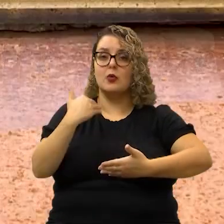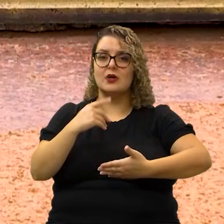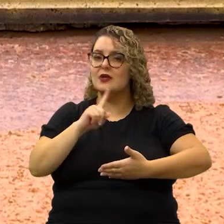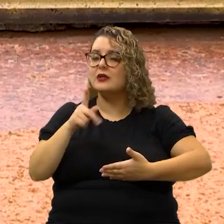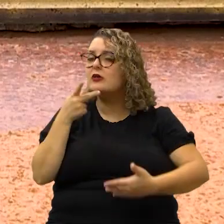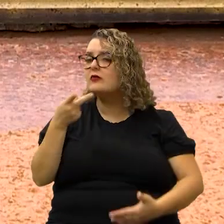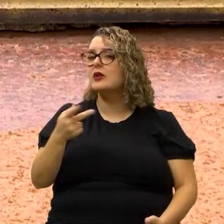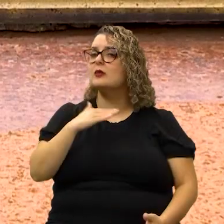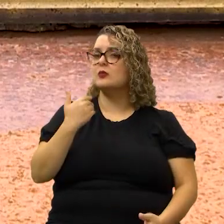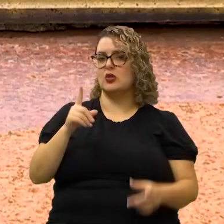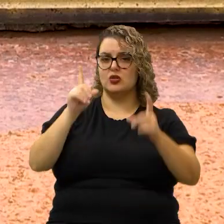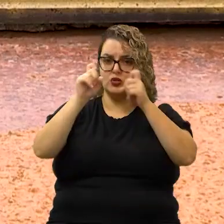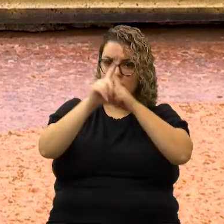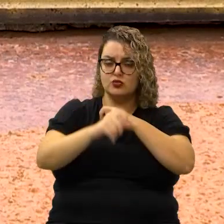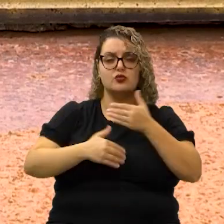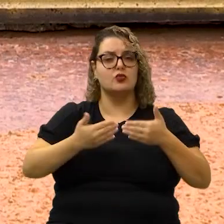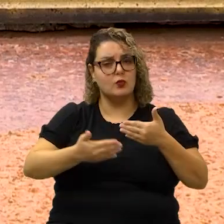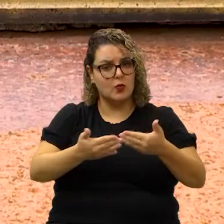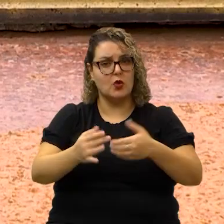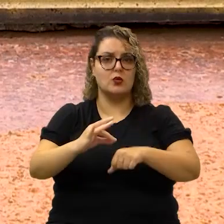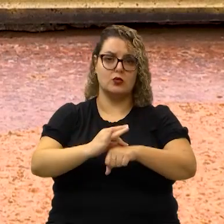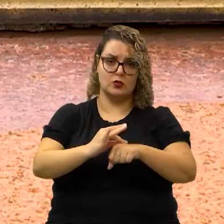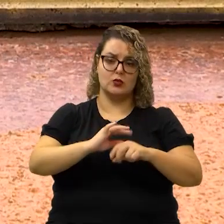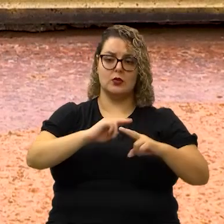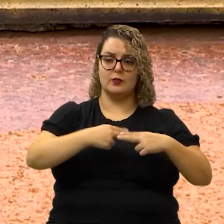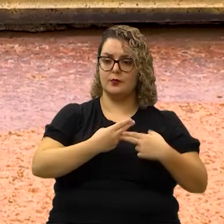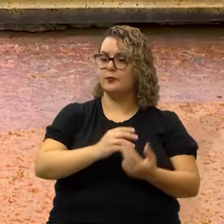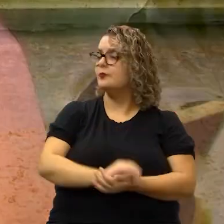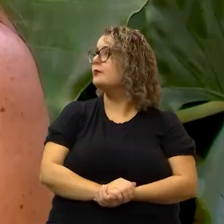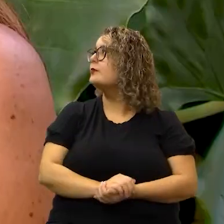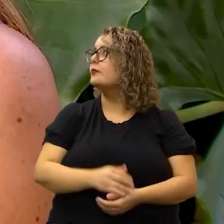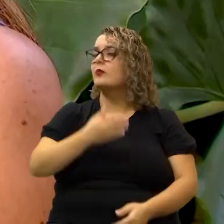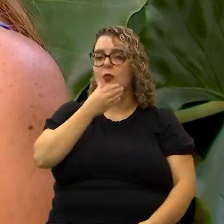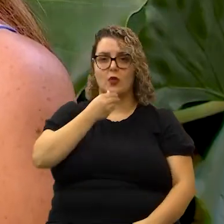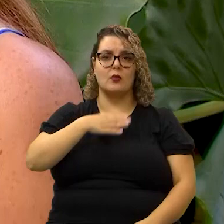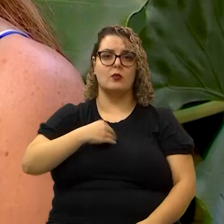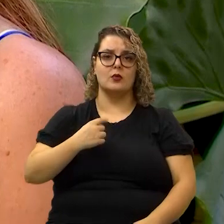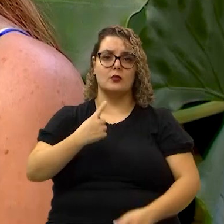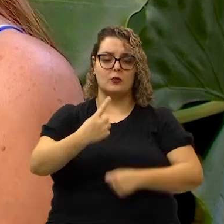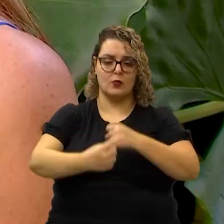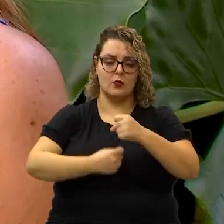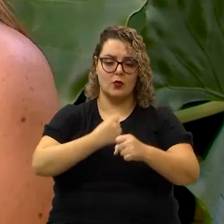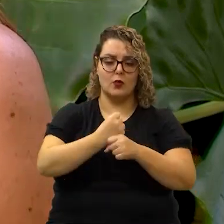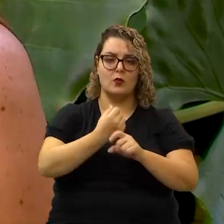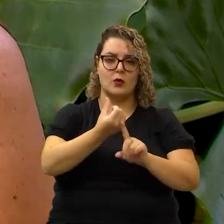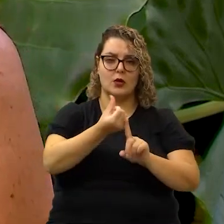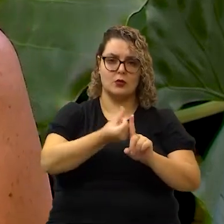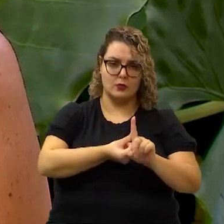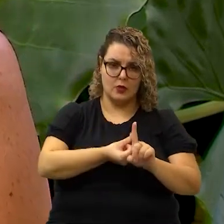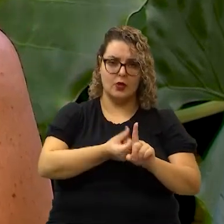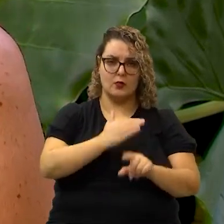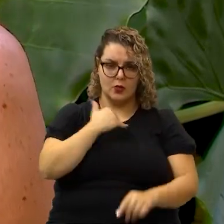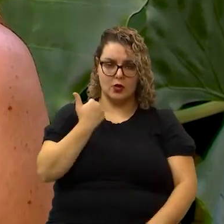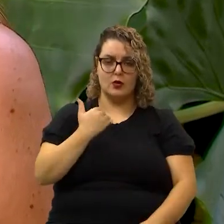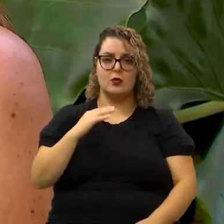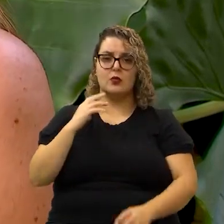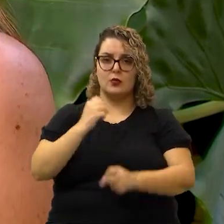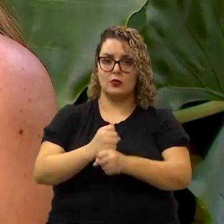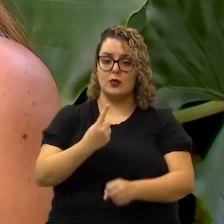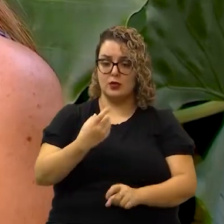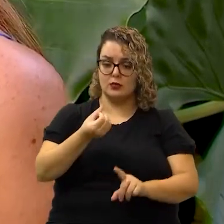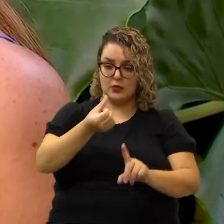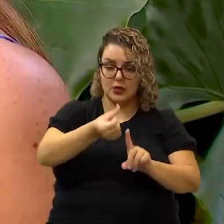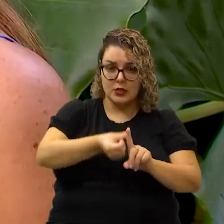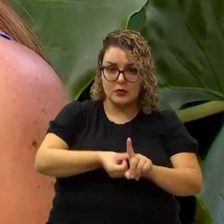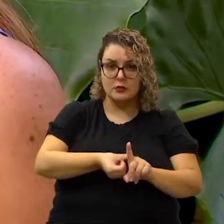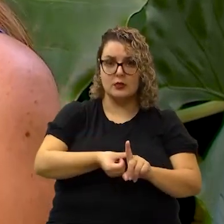nasceu. E não falar de morte dificulta muito o processo de luto. Meu filho faleceu faz 1 ano e meio e quando